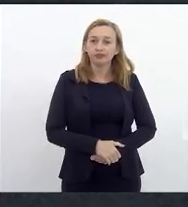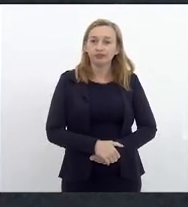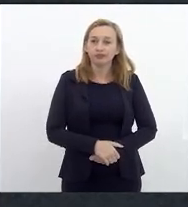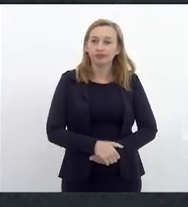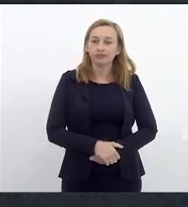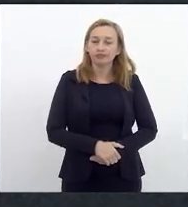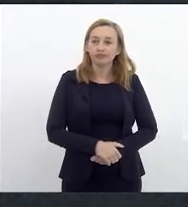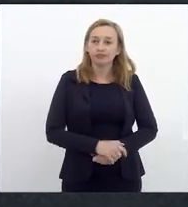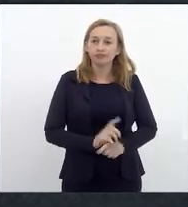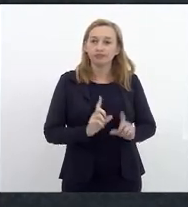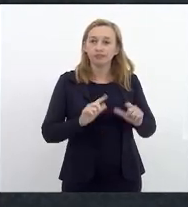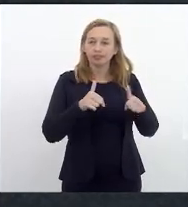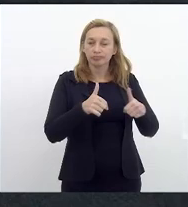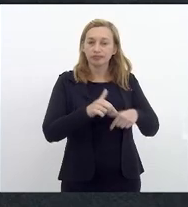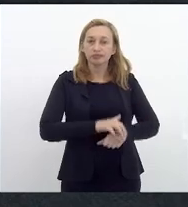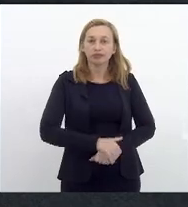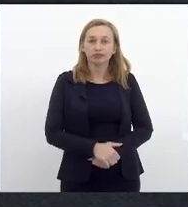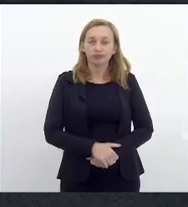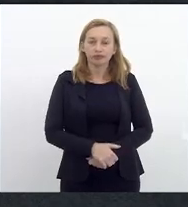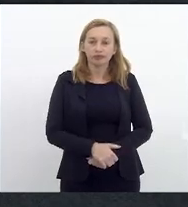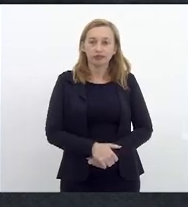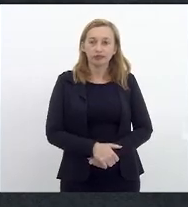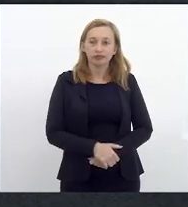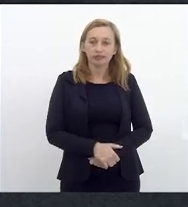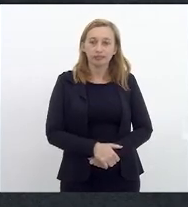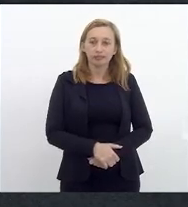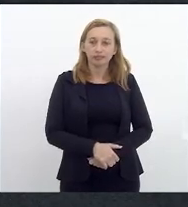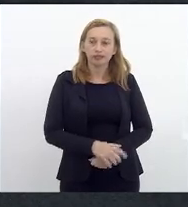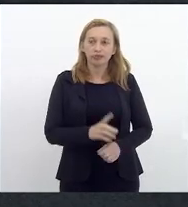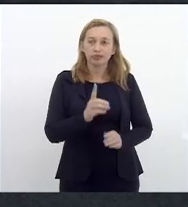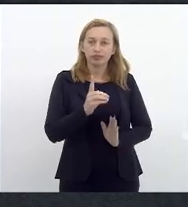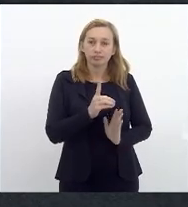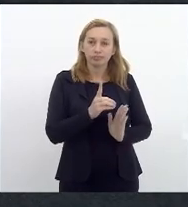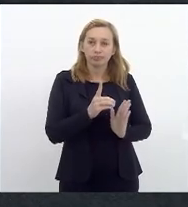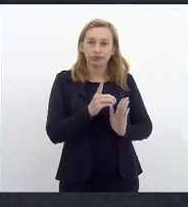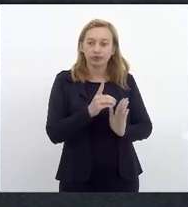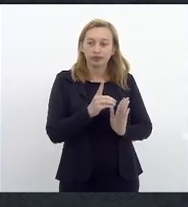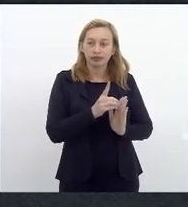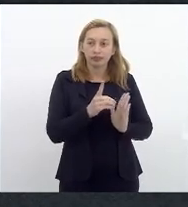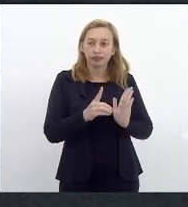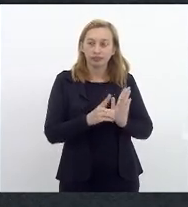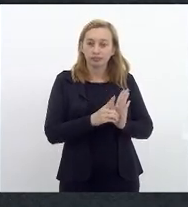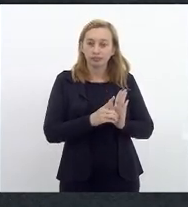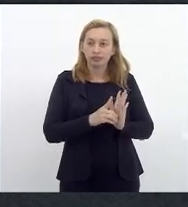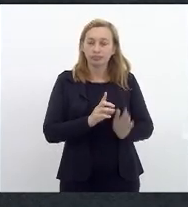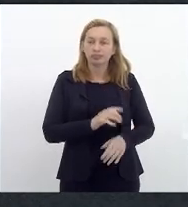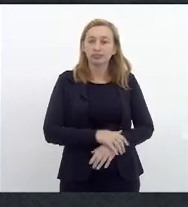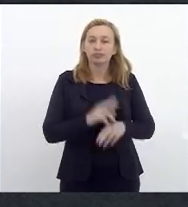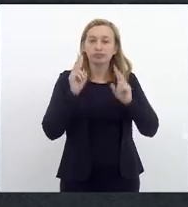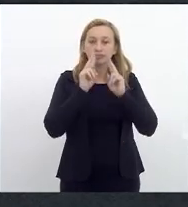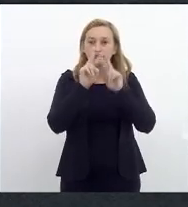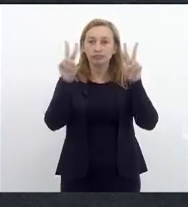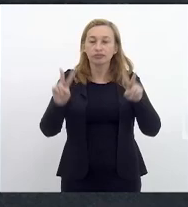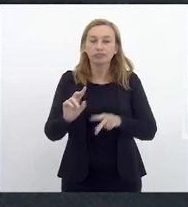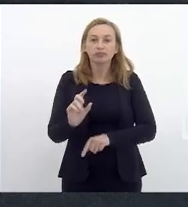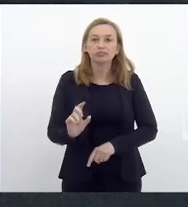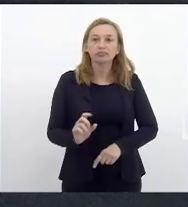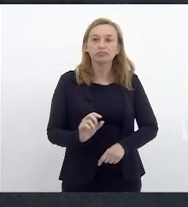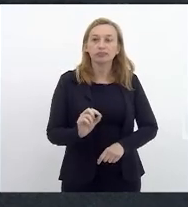as ações do DETRAN visando